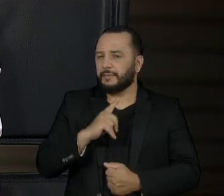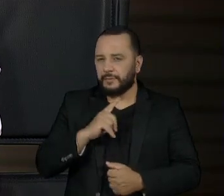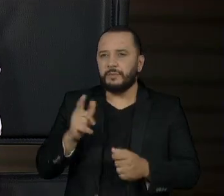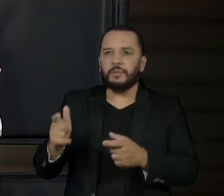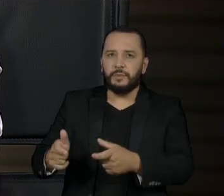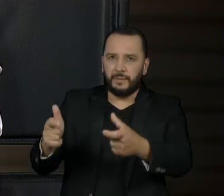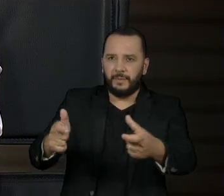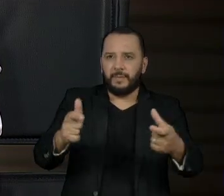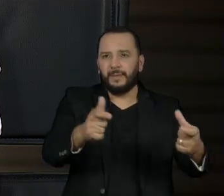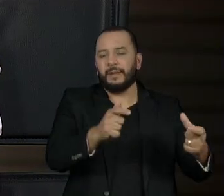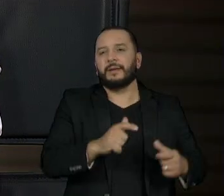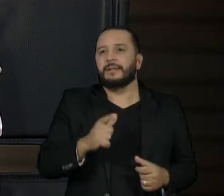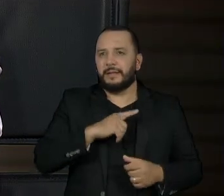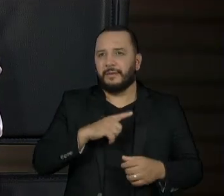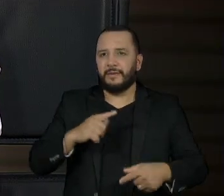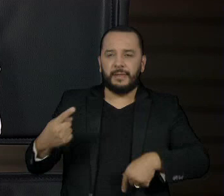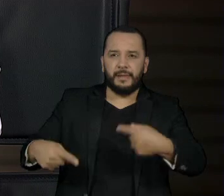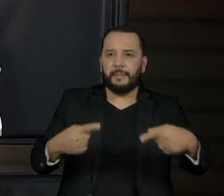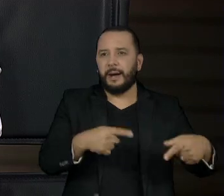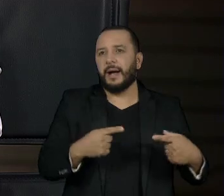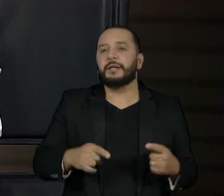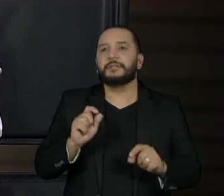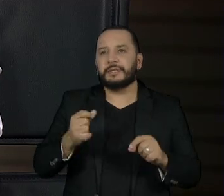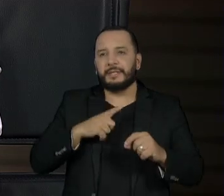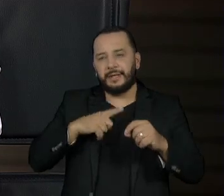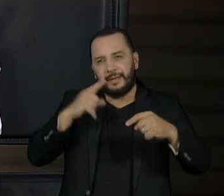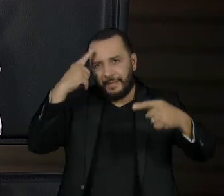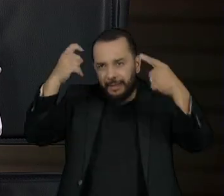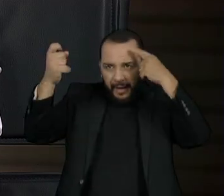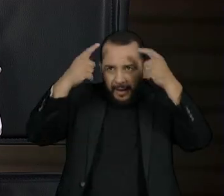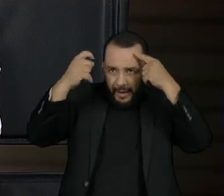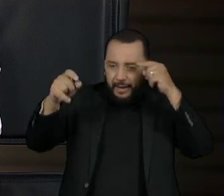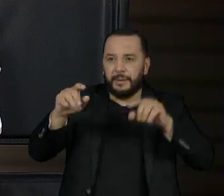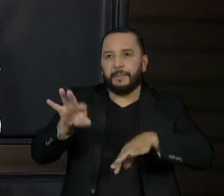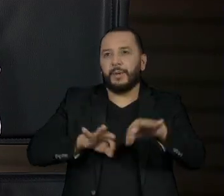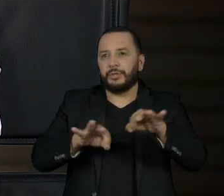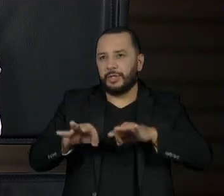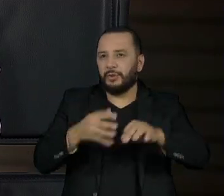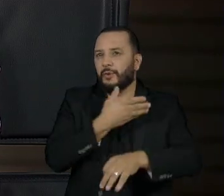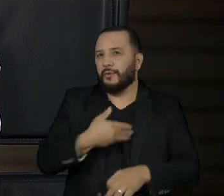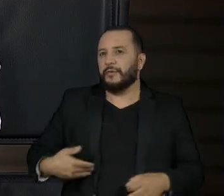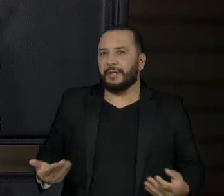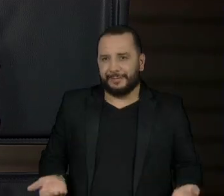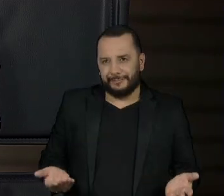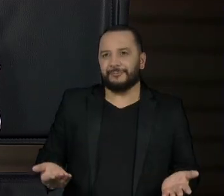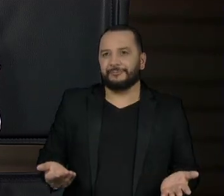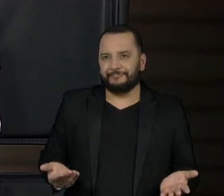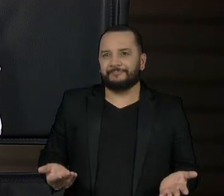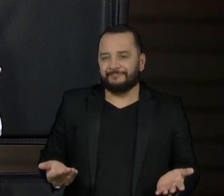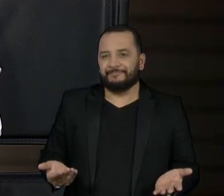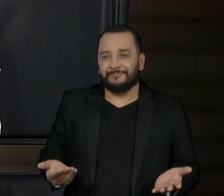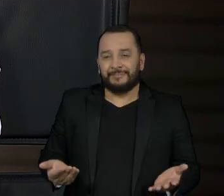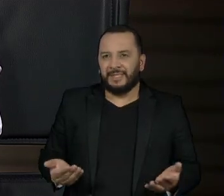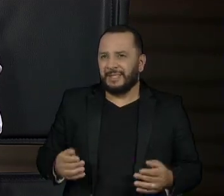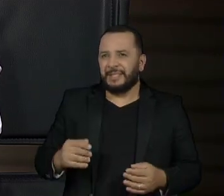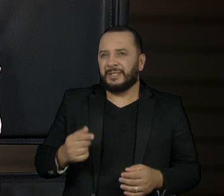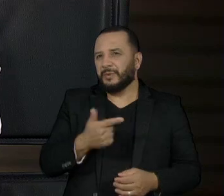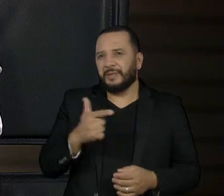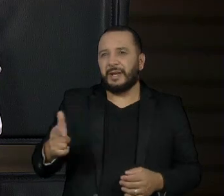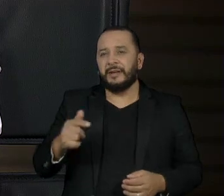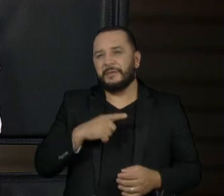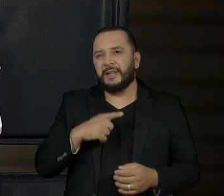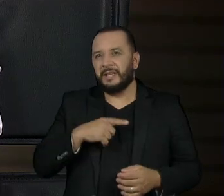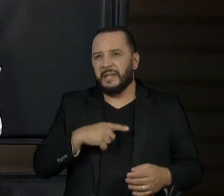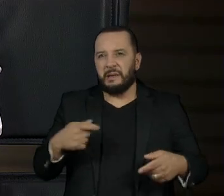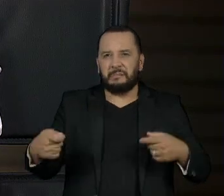um debate construído a partir de ideias, de programas de governo, né? E ficou menos naquela racha que a gente